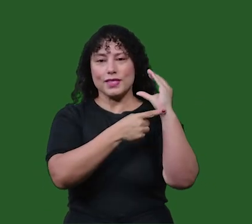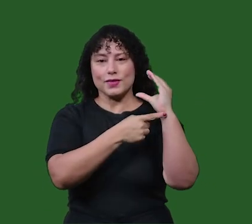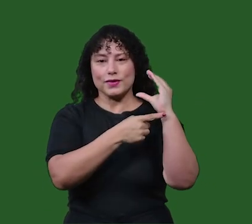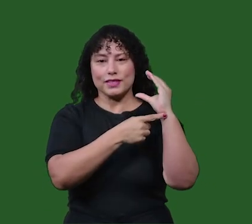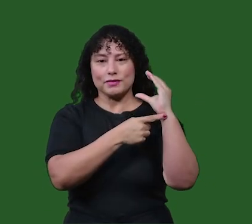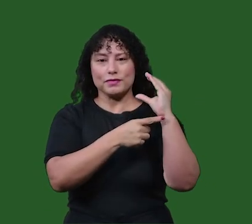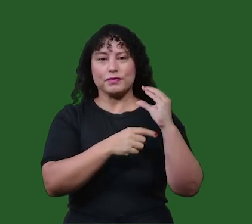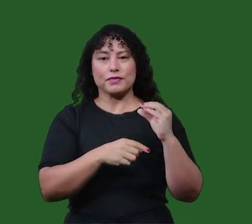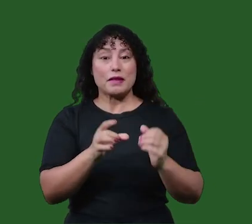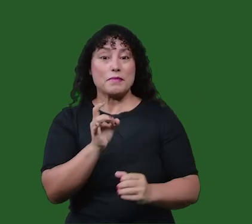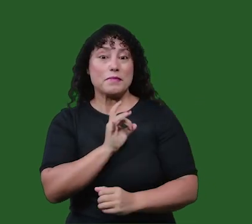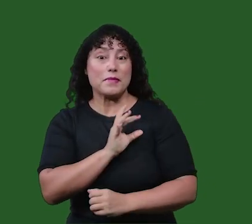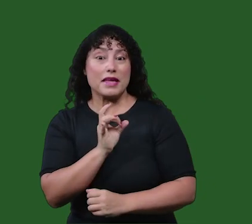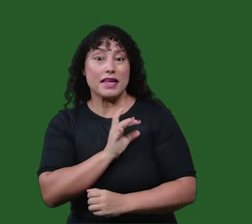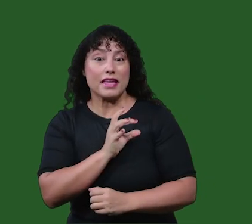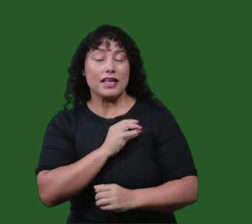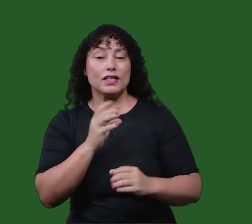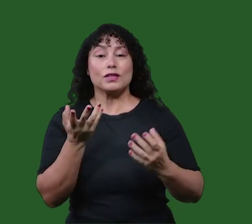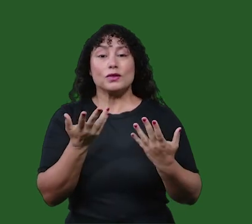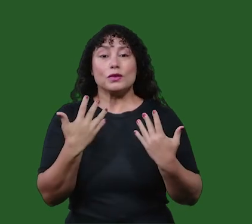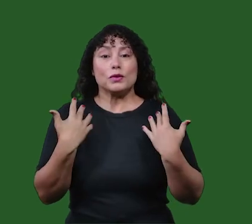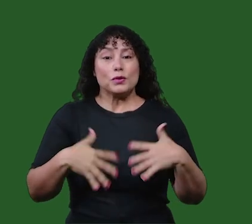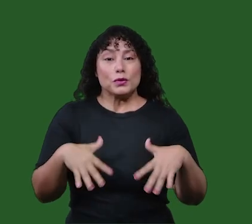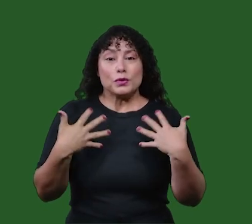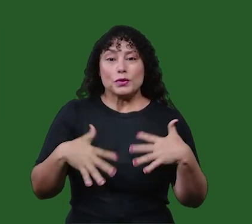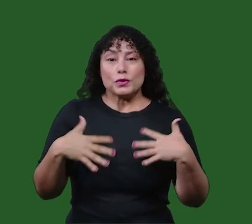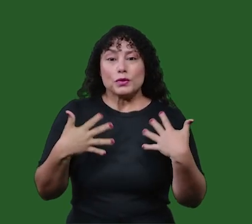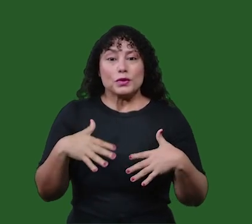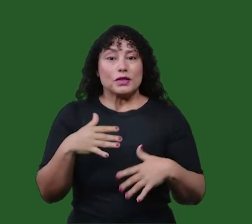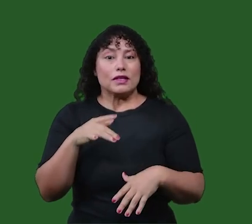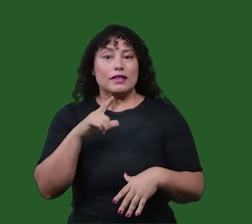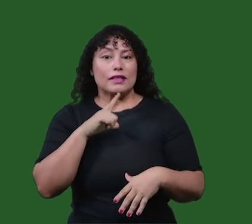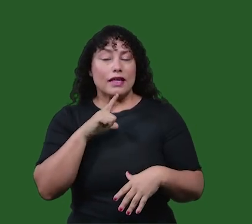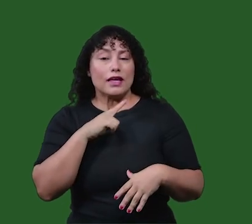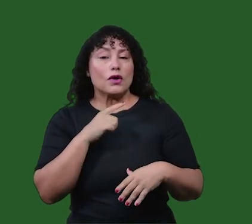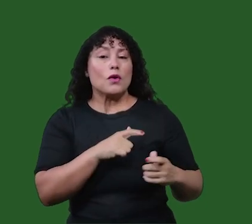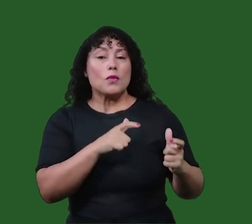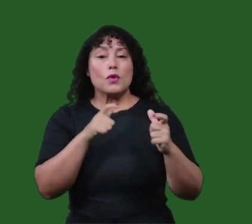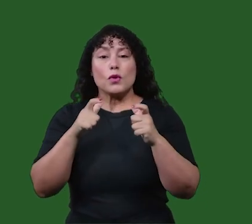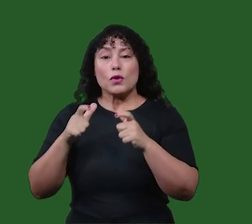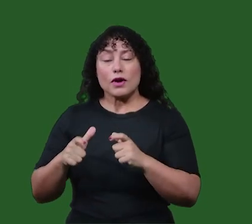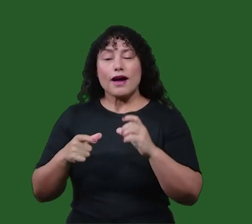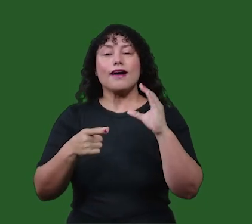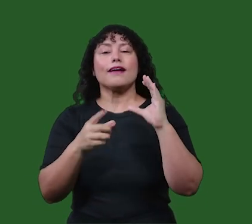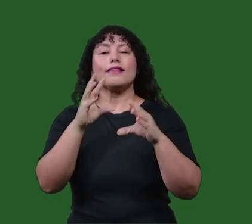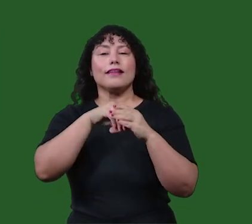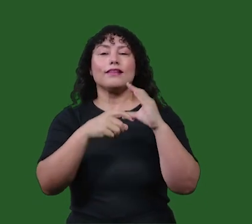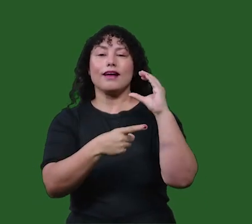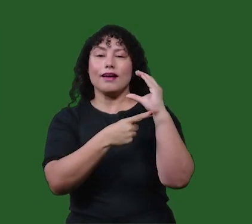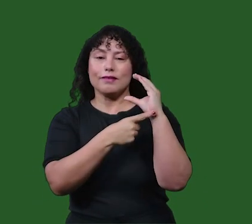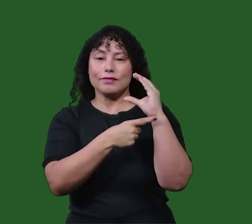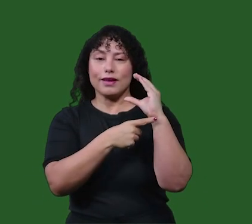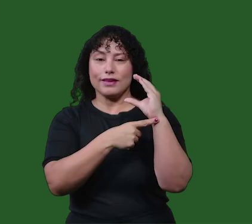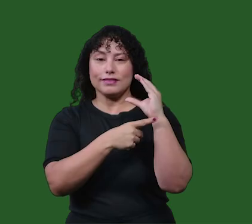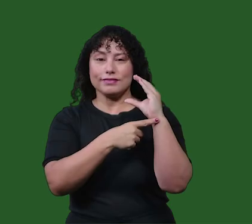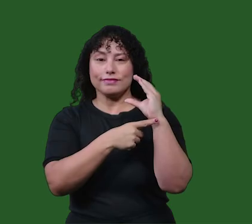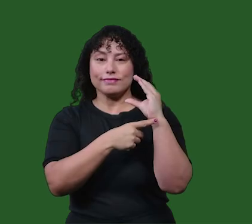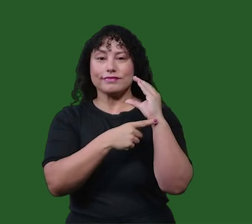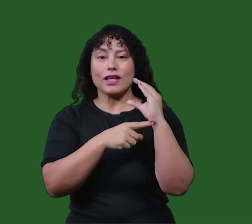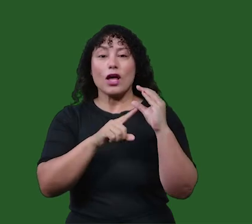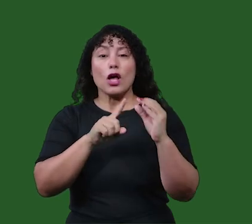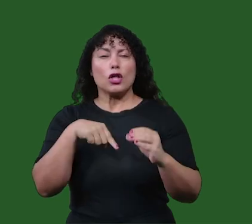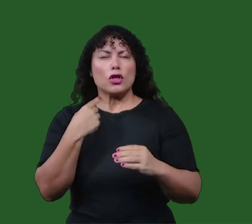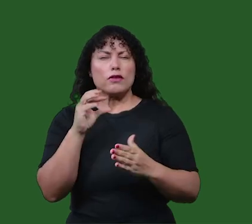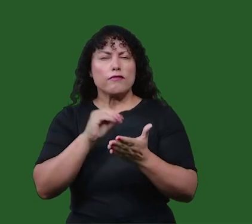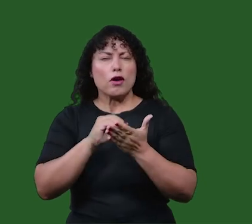amígdala. Né? Então, medo. A estrutura do medo, ela tem como seu local a amígdala.